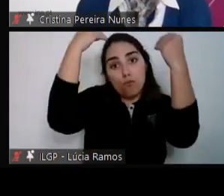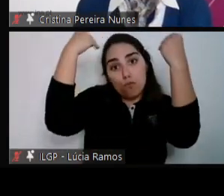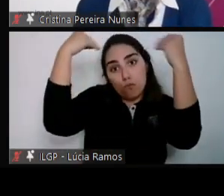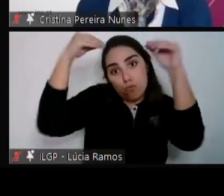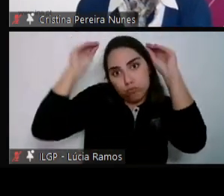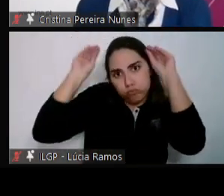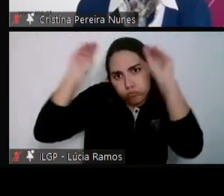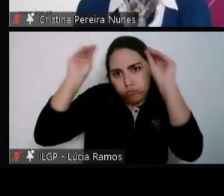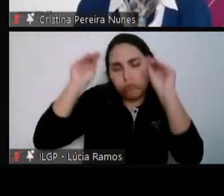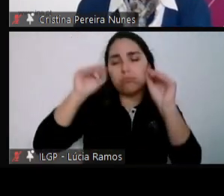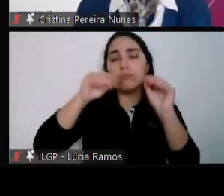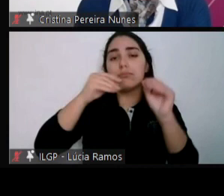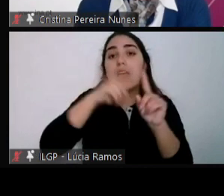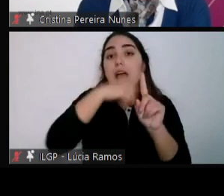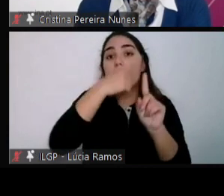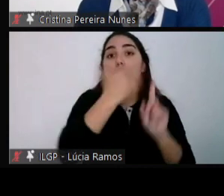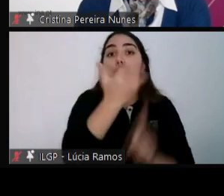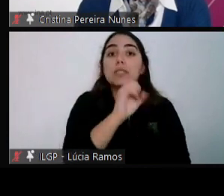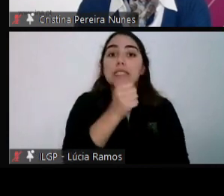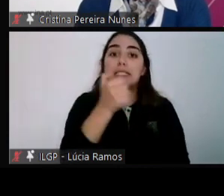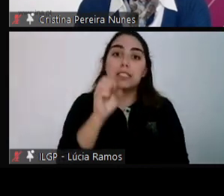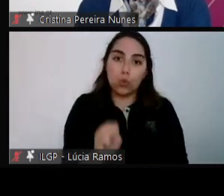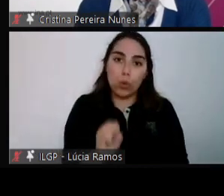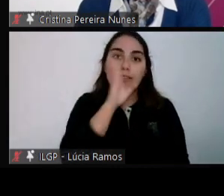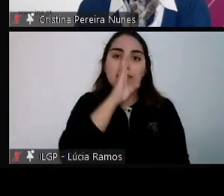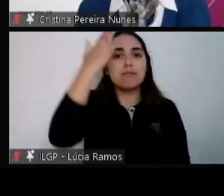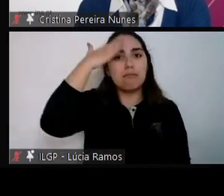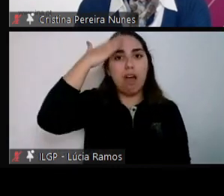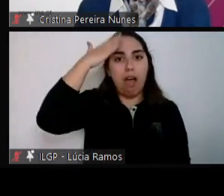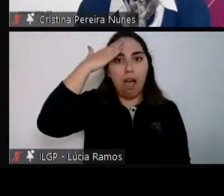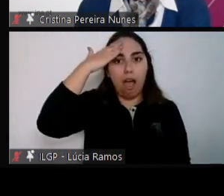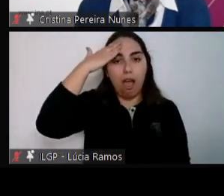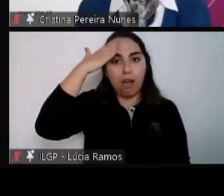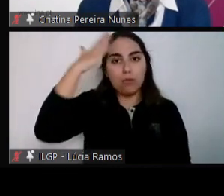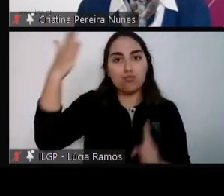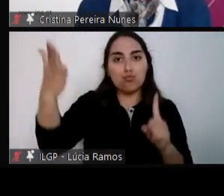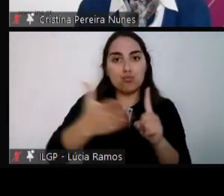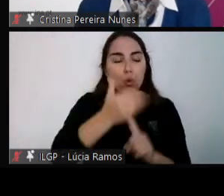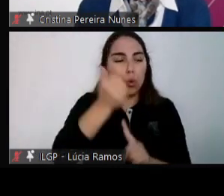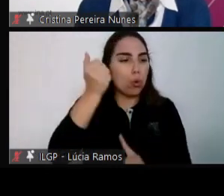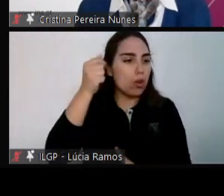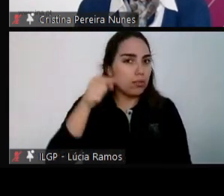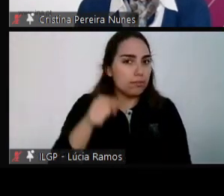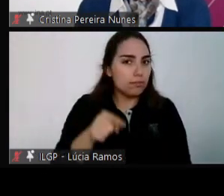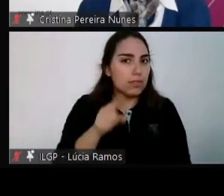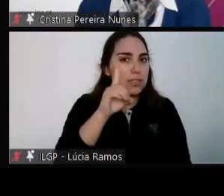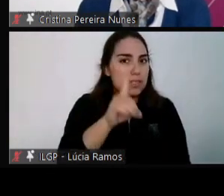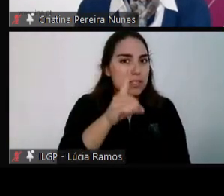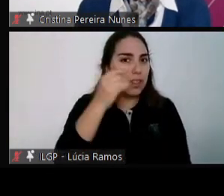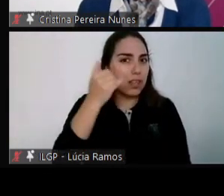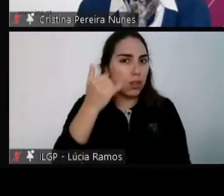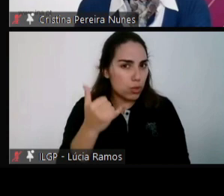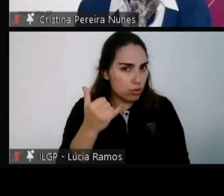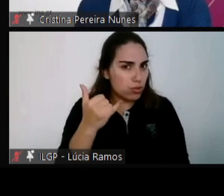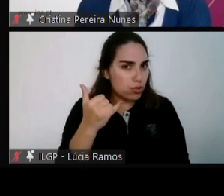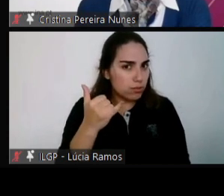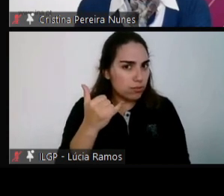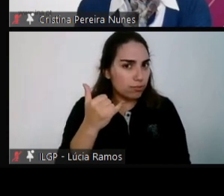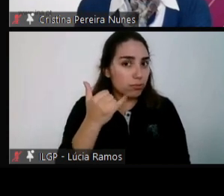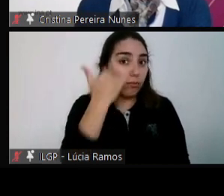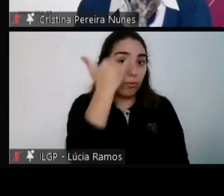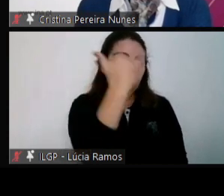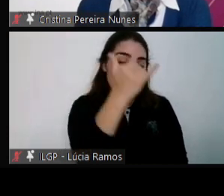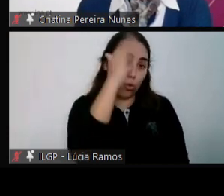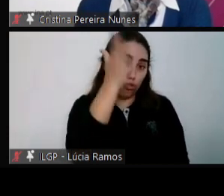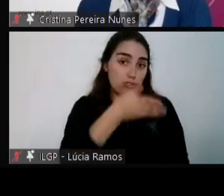2050, se concretizar as previsões do Eurostat, 62,5% da população, 2/3 da população terão mais de 65